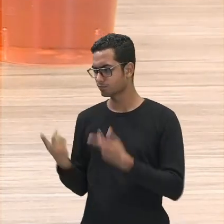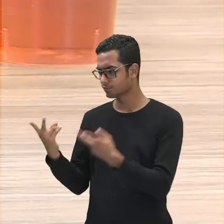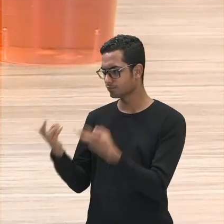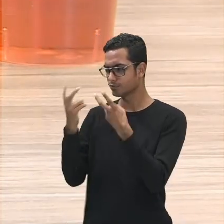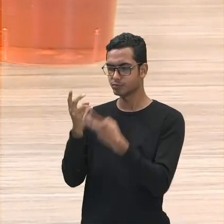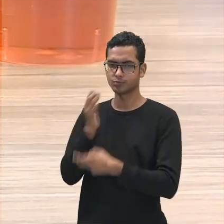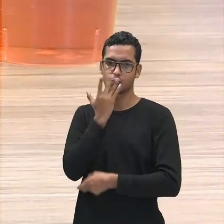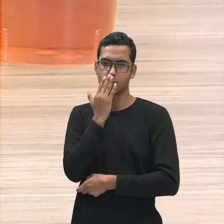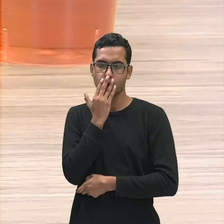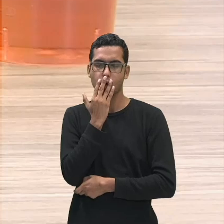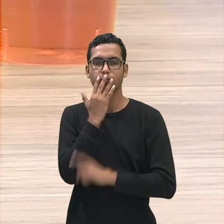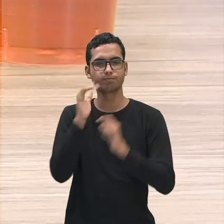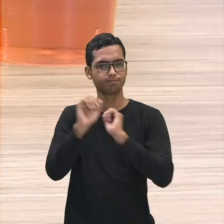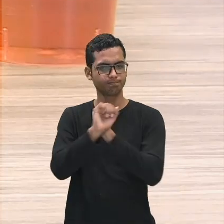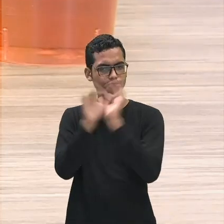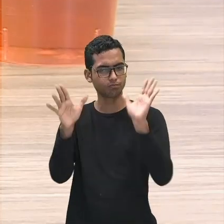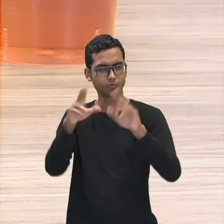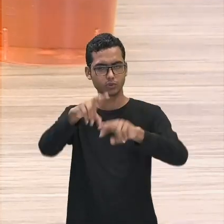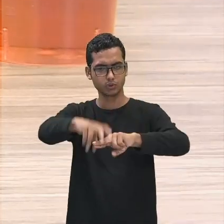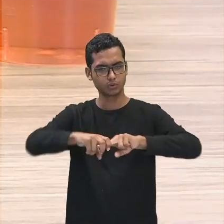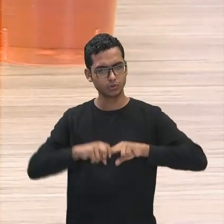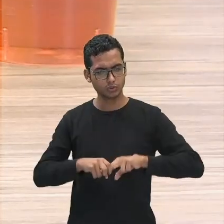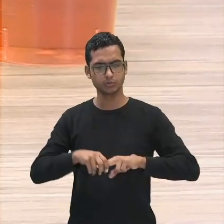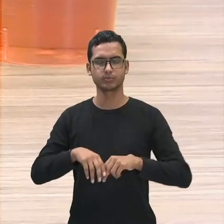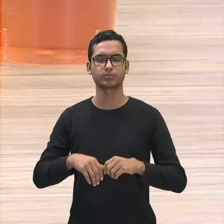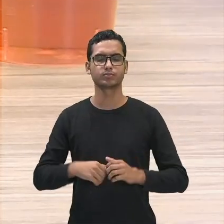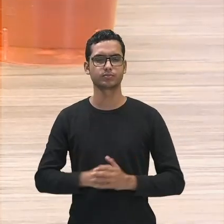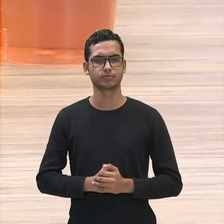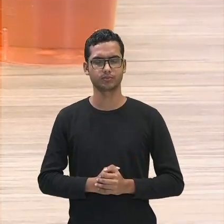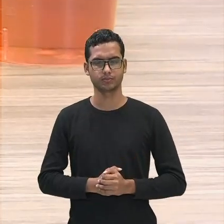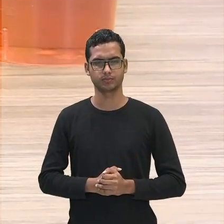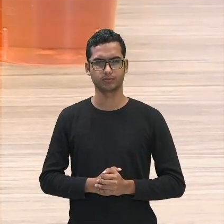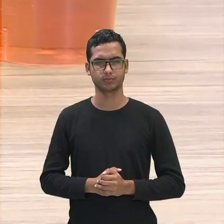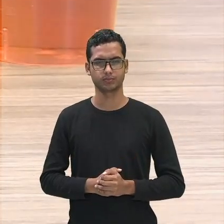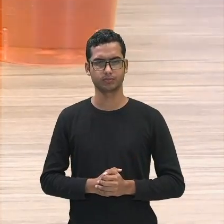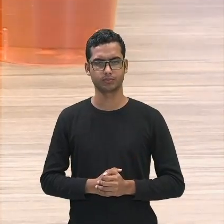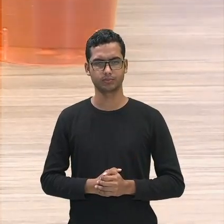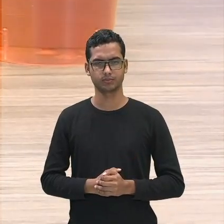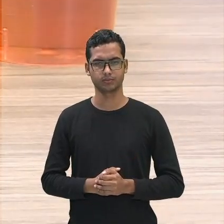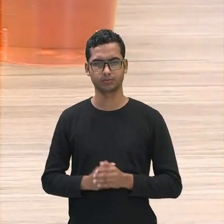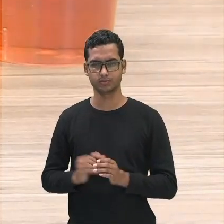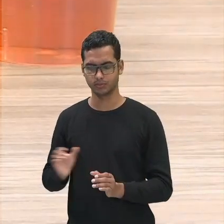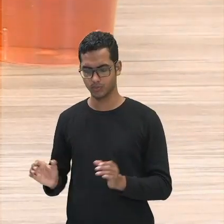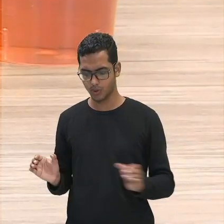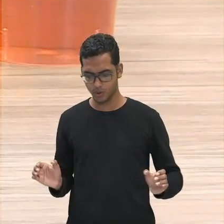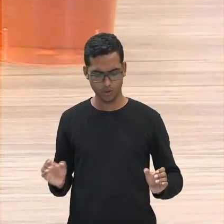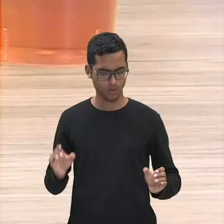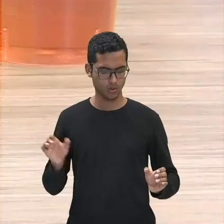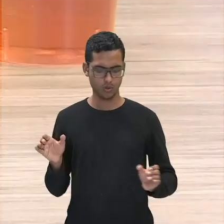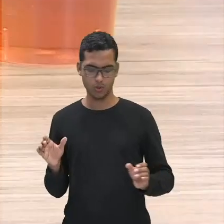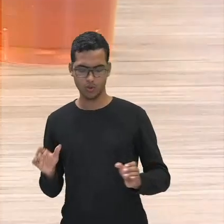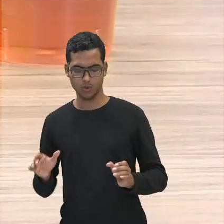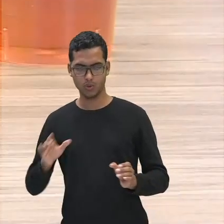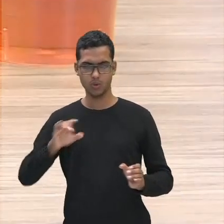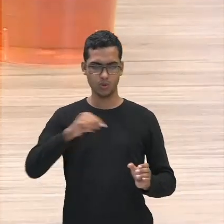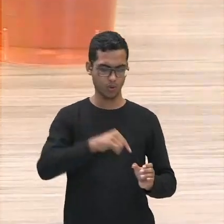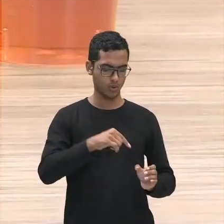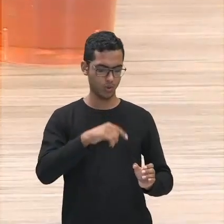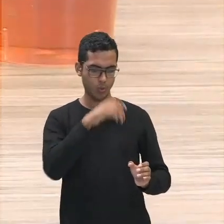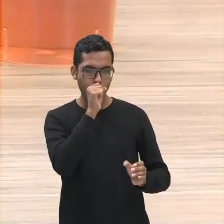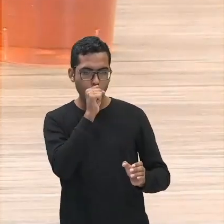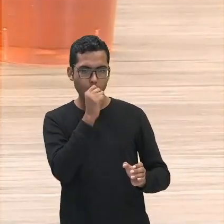cor. É por isso que, ao adicionar água sanitária à cor laranja, ela se